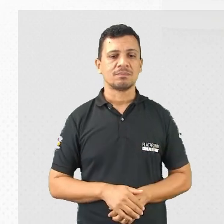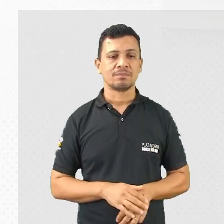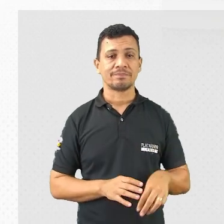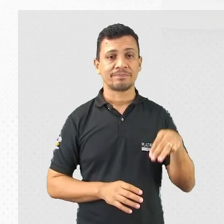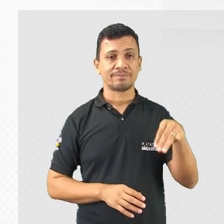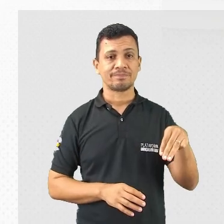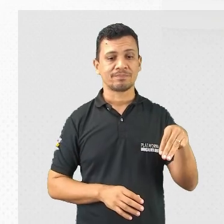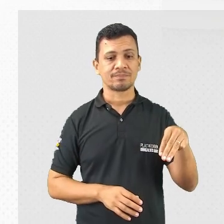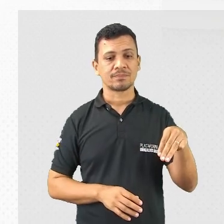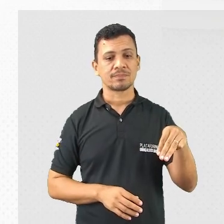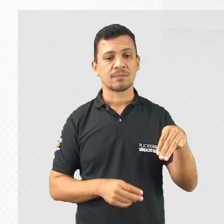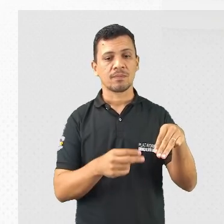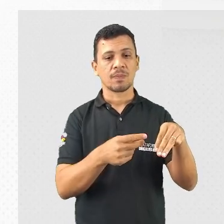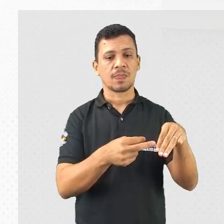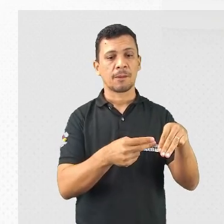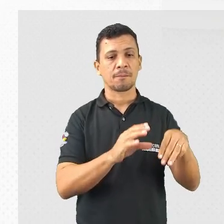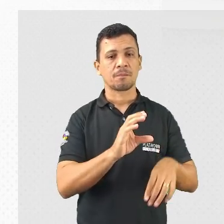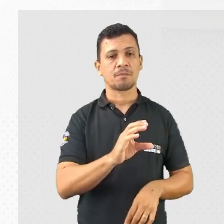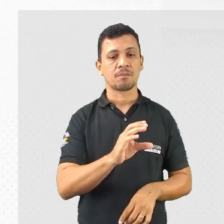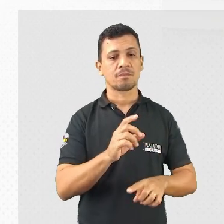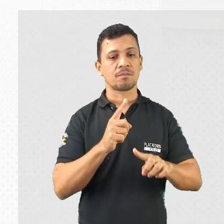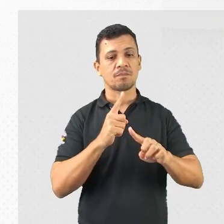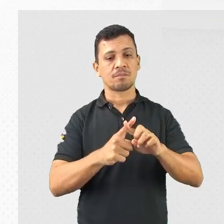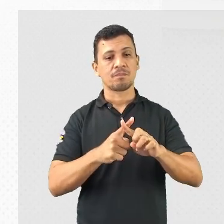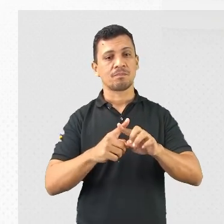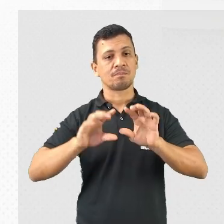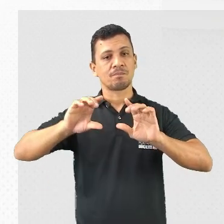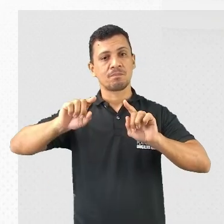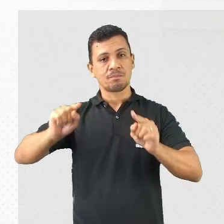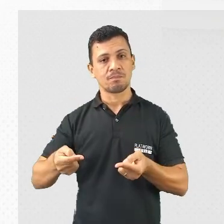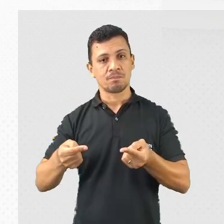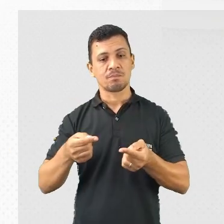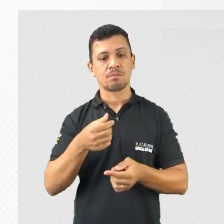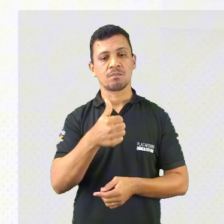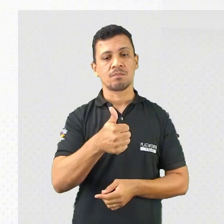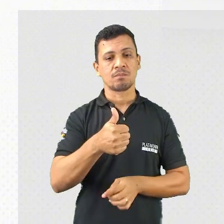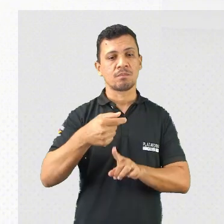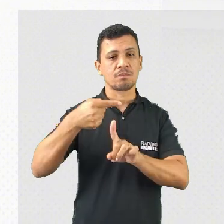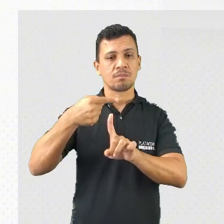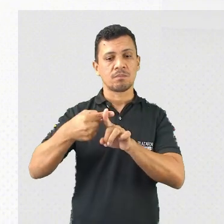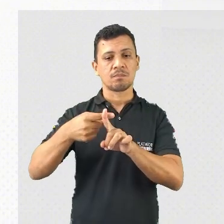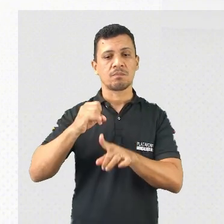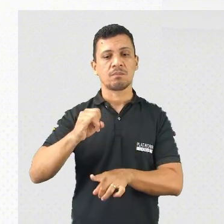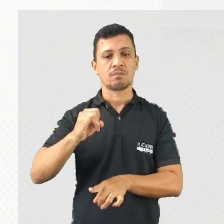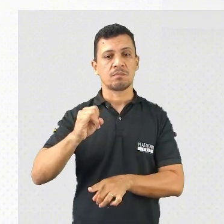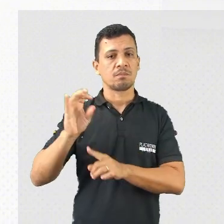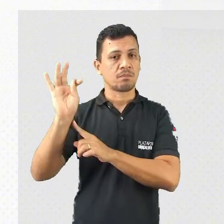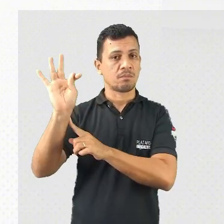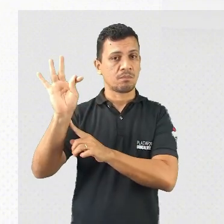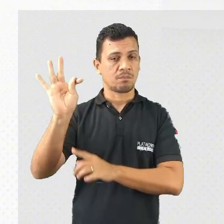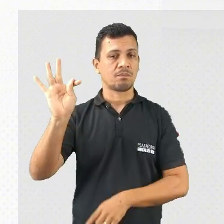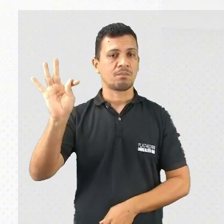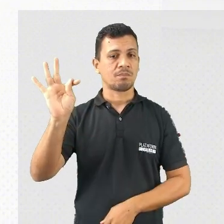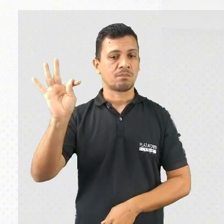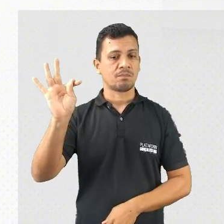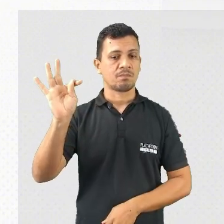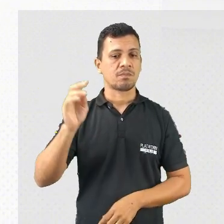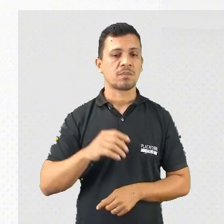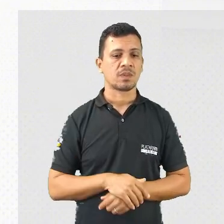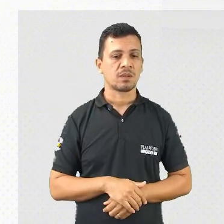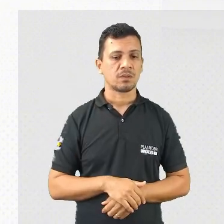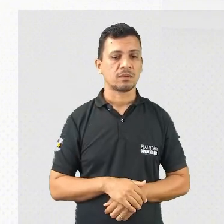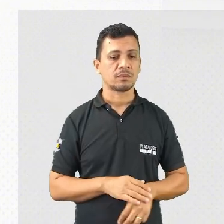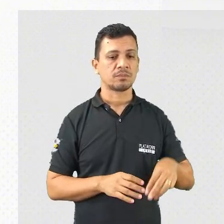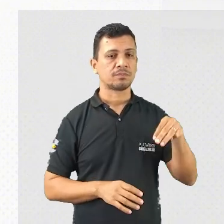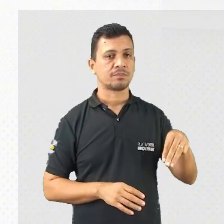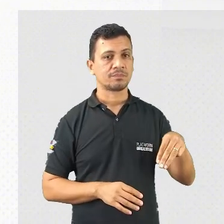Montante, capital, que multiplica 1 mais I elevado a T, certo? Então,